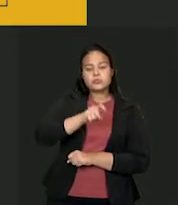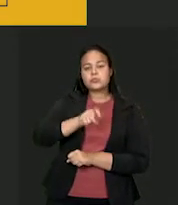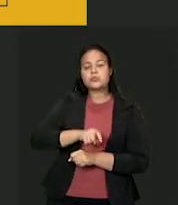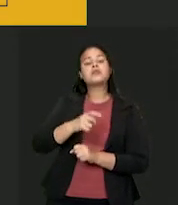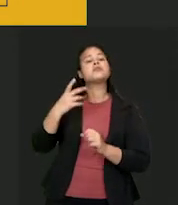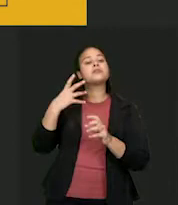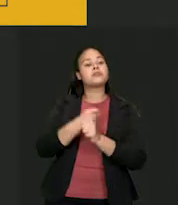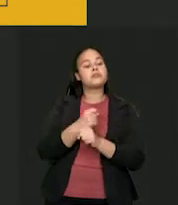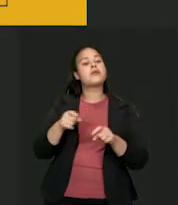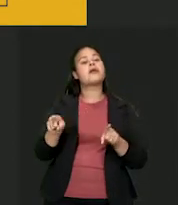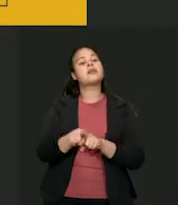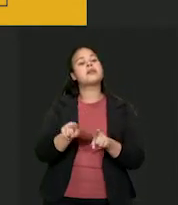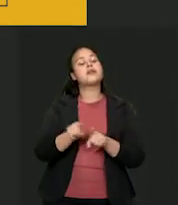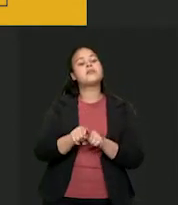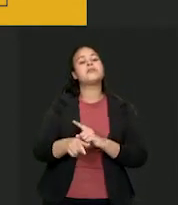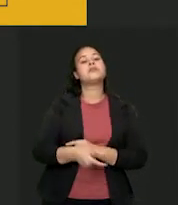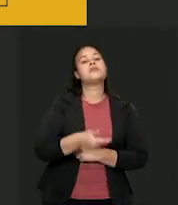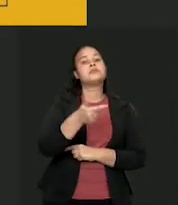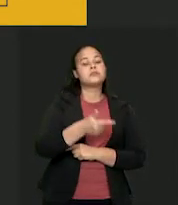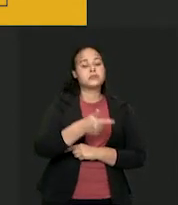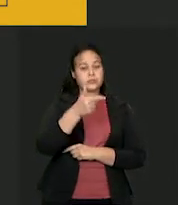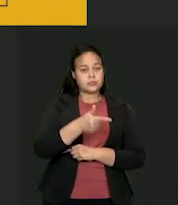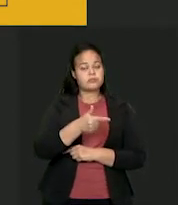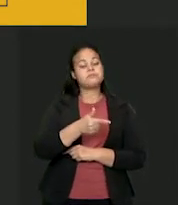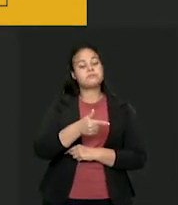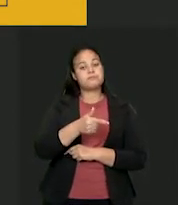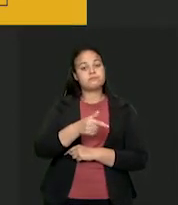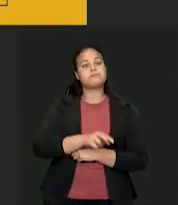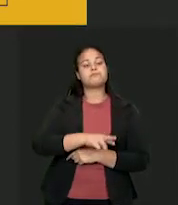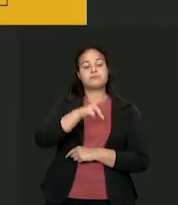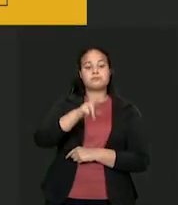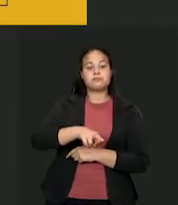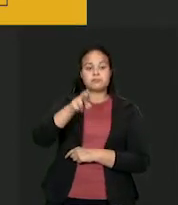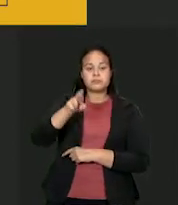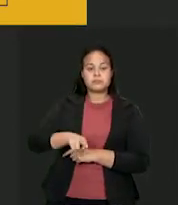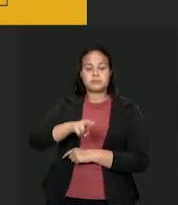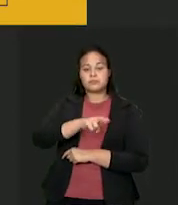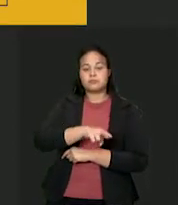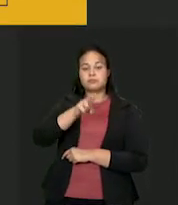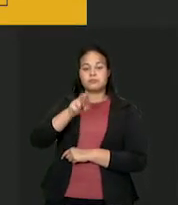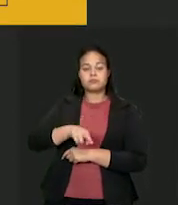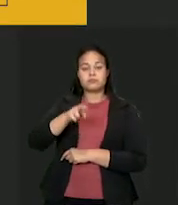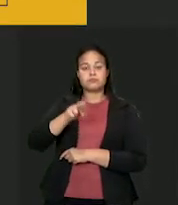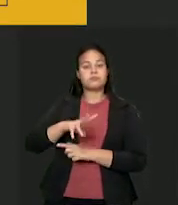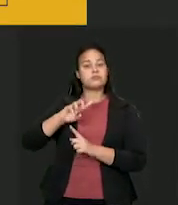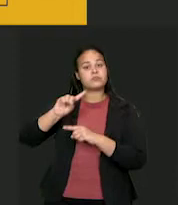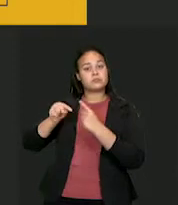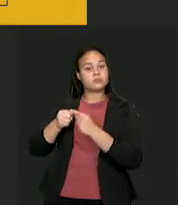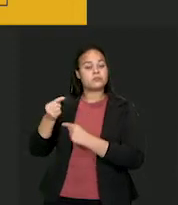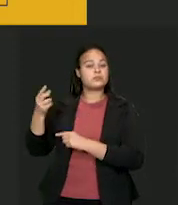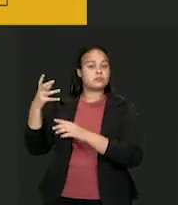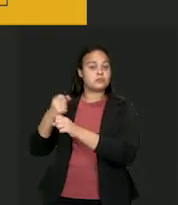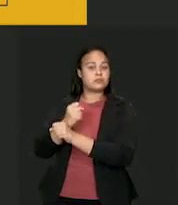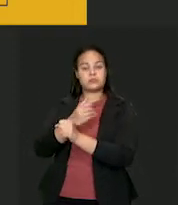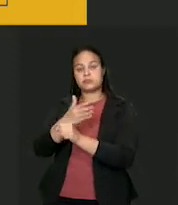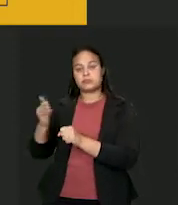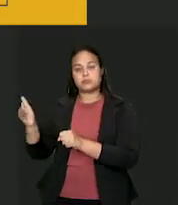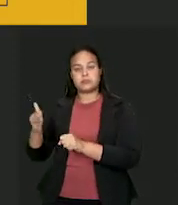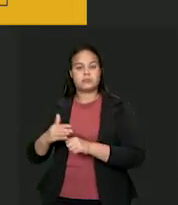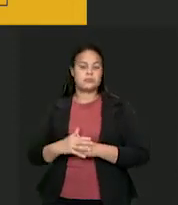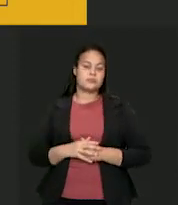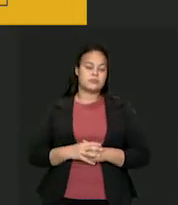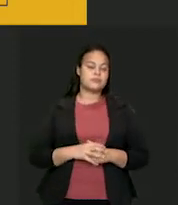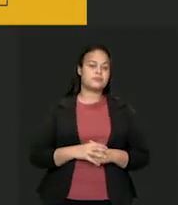resistência equivalente do segundo ramo, que eles também estão em paralelo. E depois nós vamos calcular o restante.